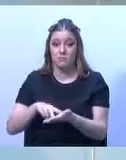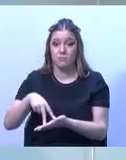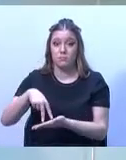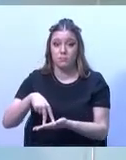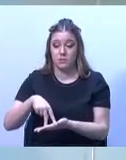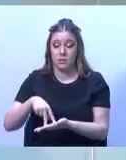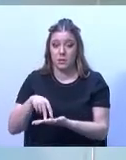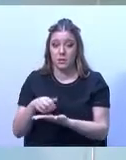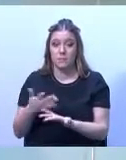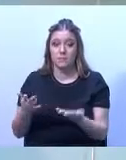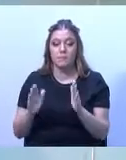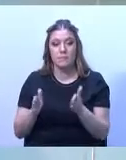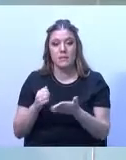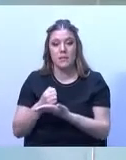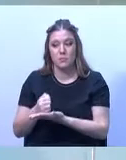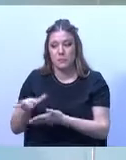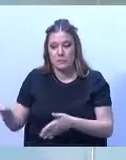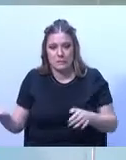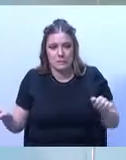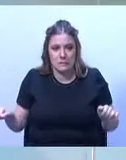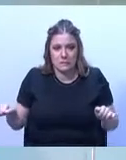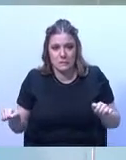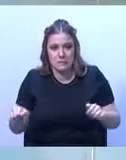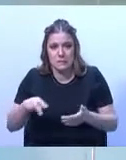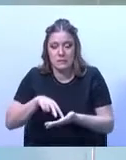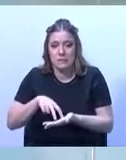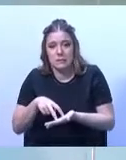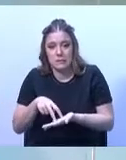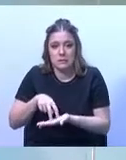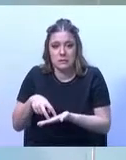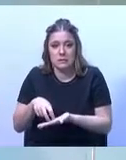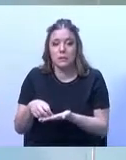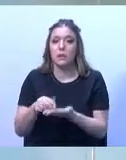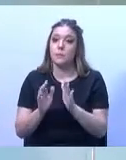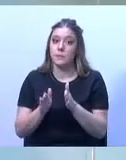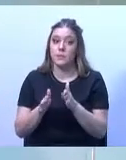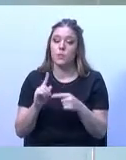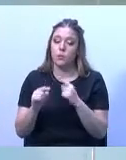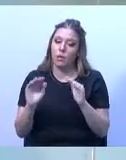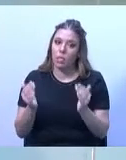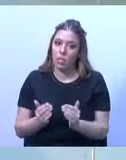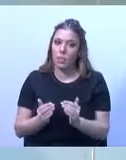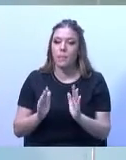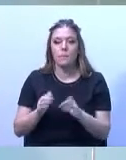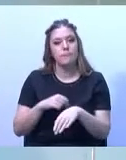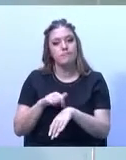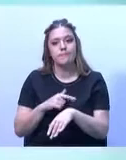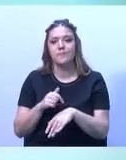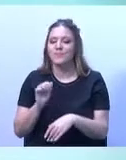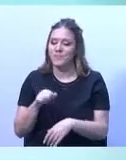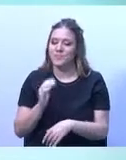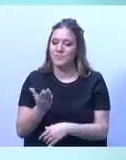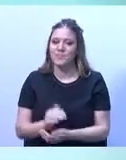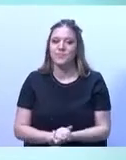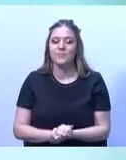auxiliam, digamos, nos armários, nas cômodas, e depois a coisa vai diminuindo. Precisa de tempo para arrancar, não é? Tempo para arrancar, exatamente.